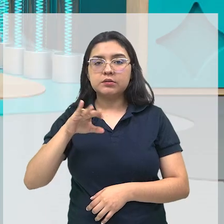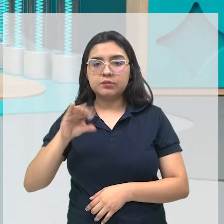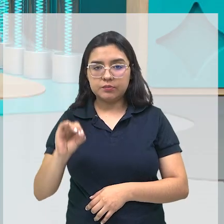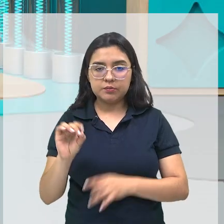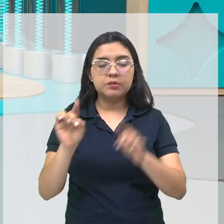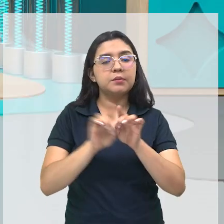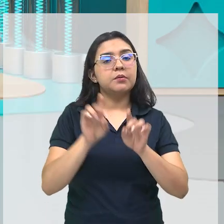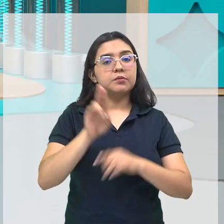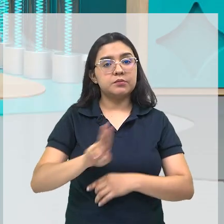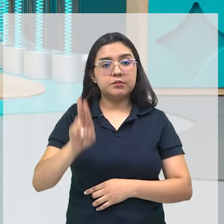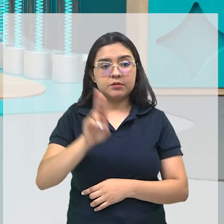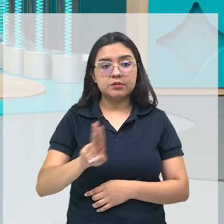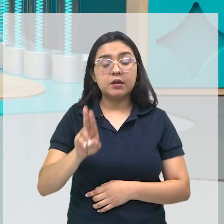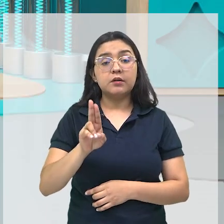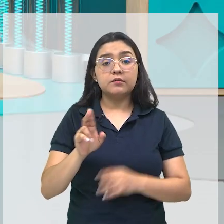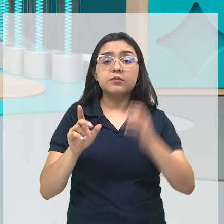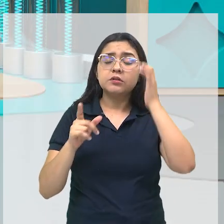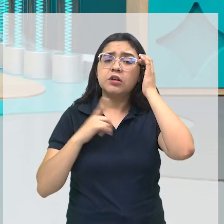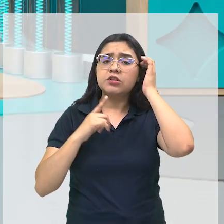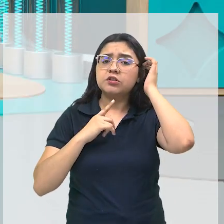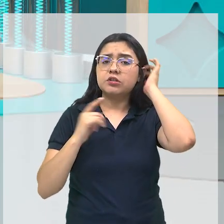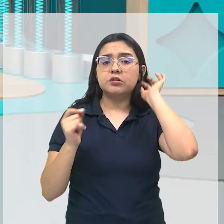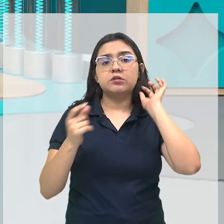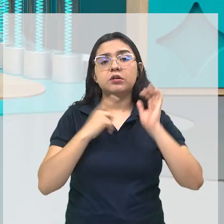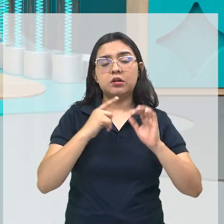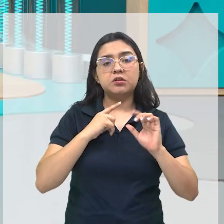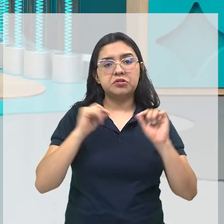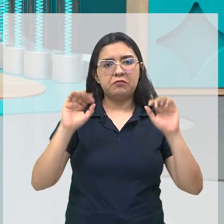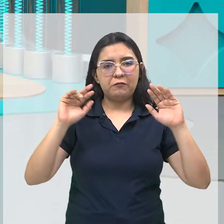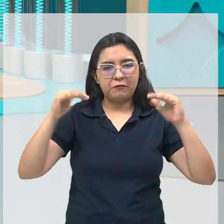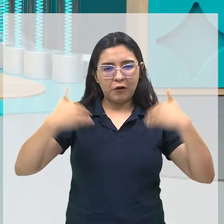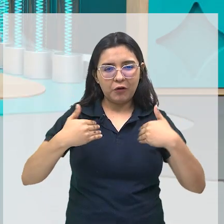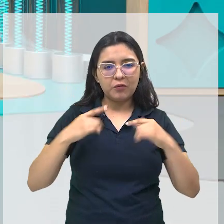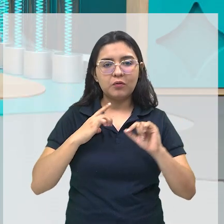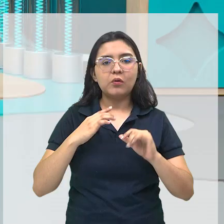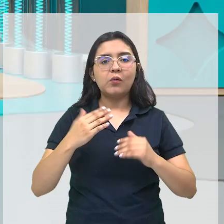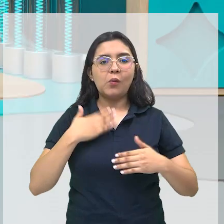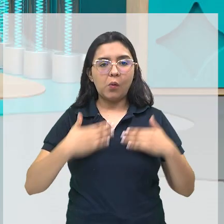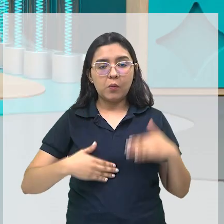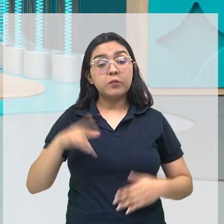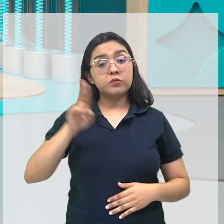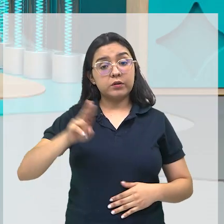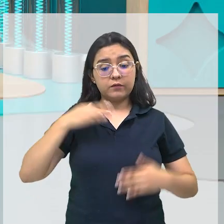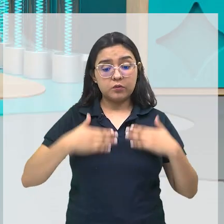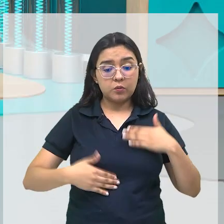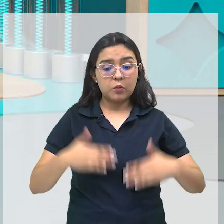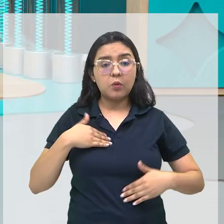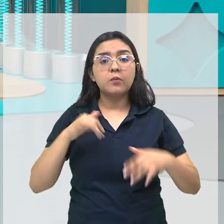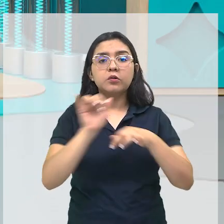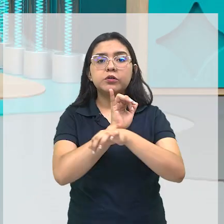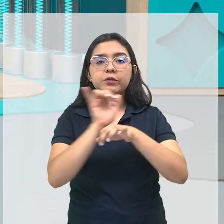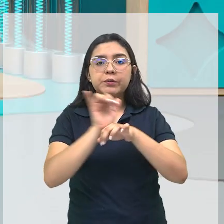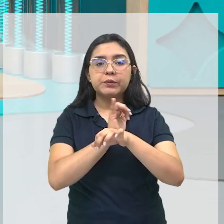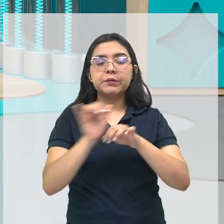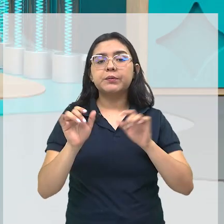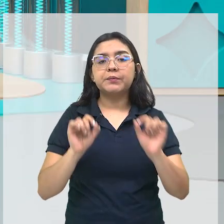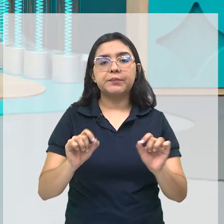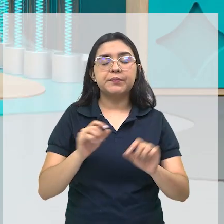usavam também um pouco, eles já tinham um culto muito grande ao corpo, e eles usavam esse corpo como ferramenta, como